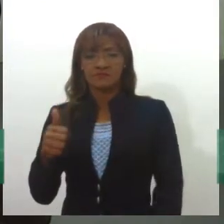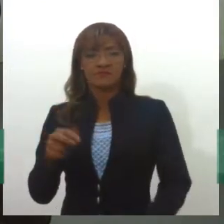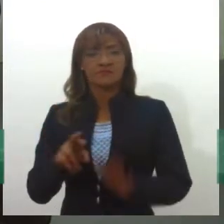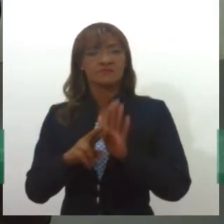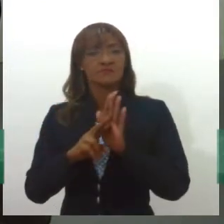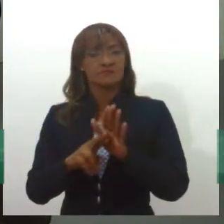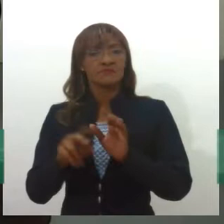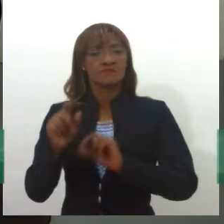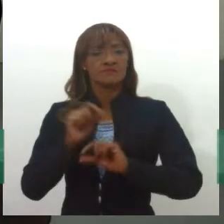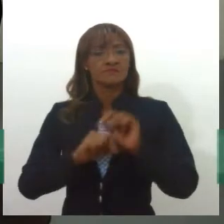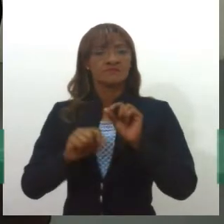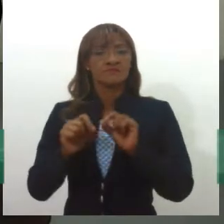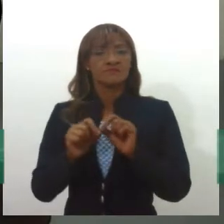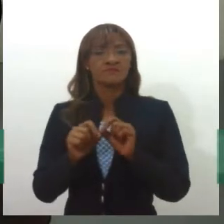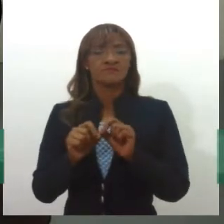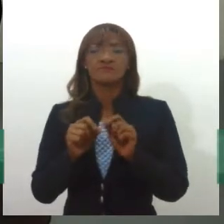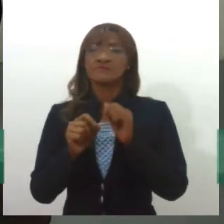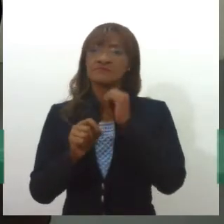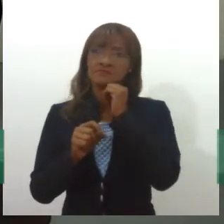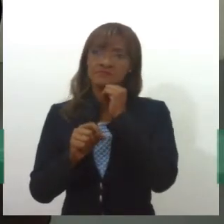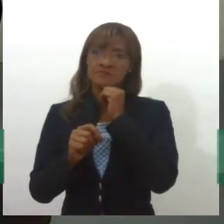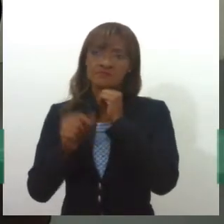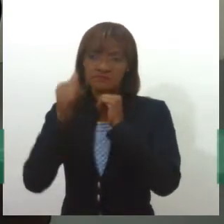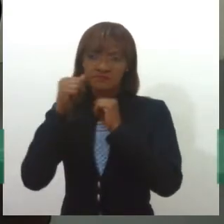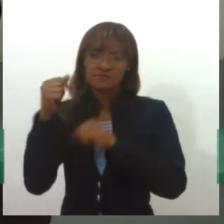retrocesso na questão da inserção da mulher da política?